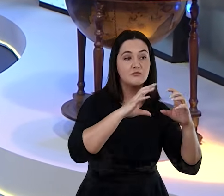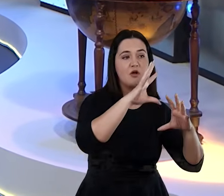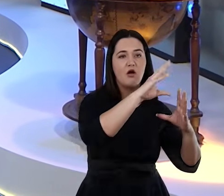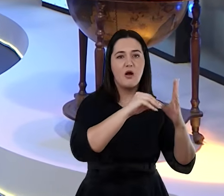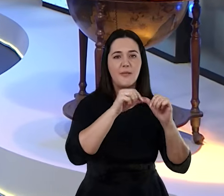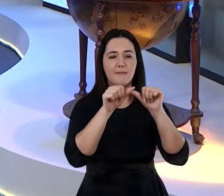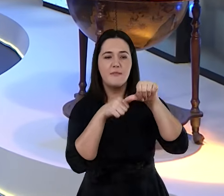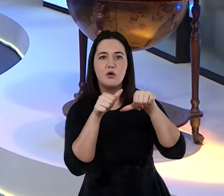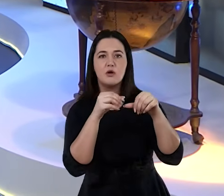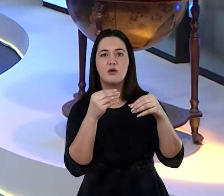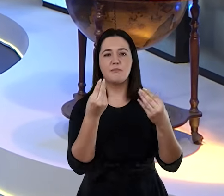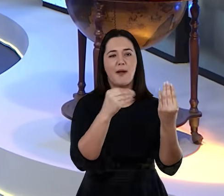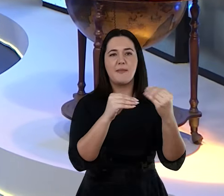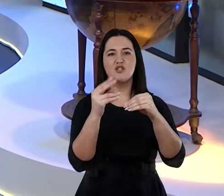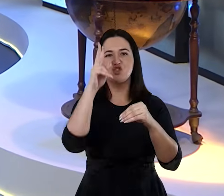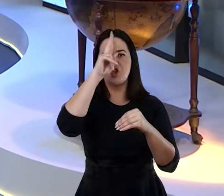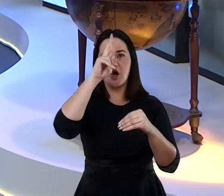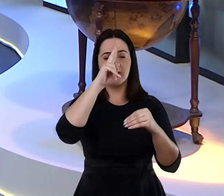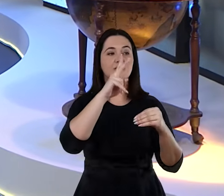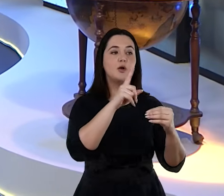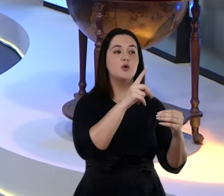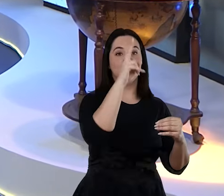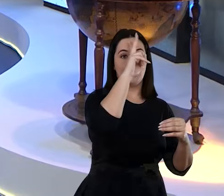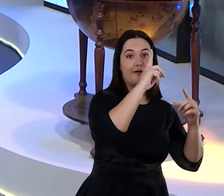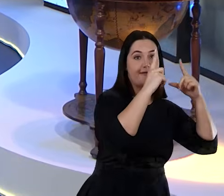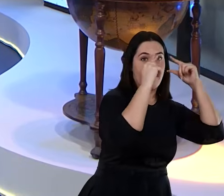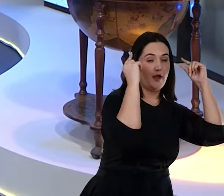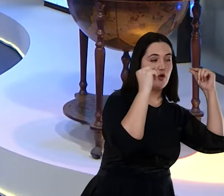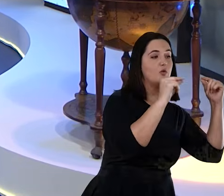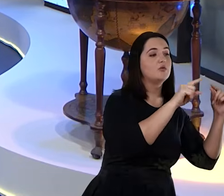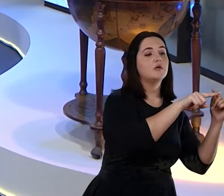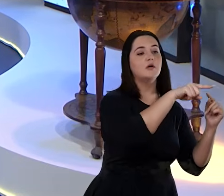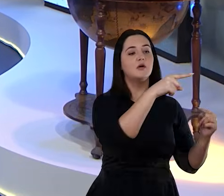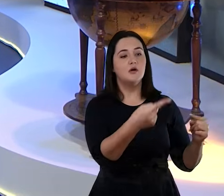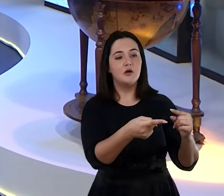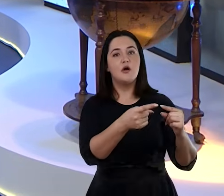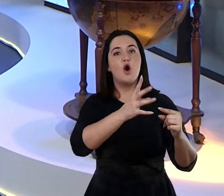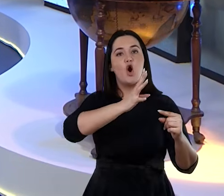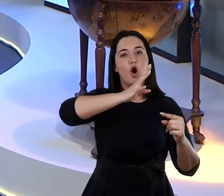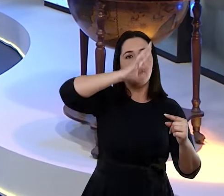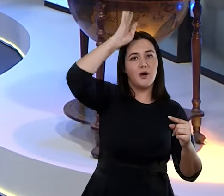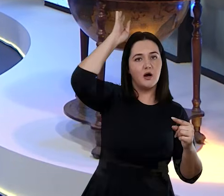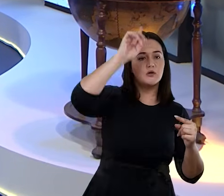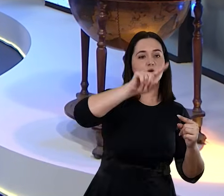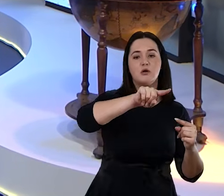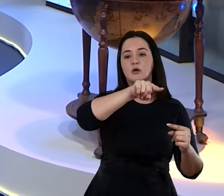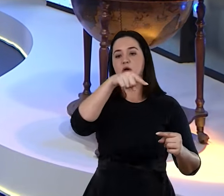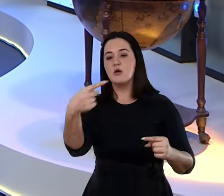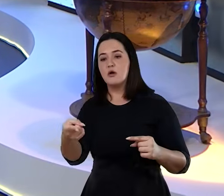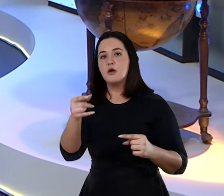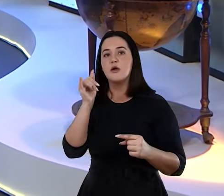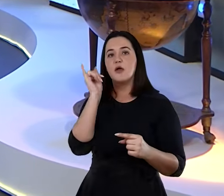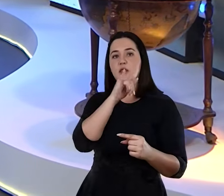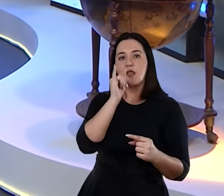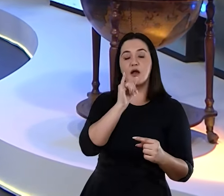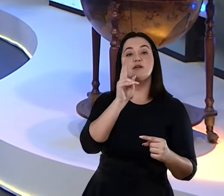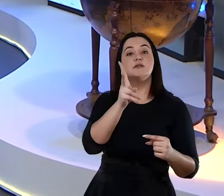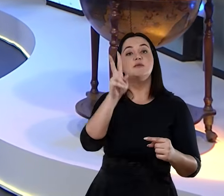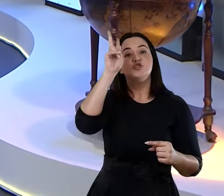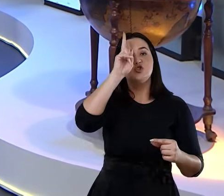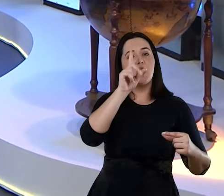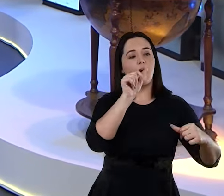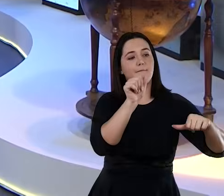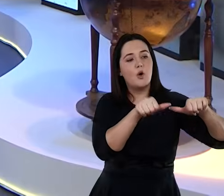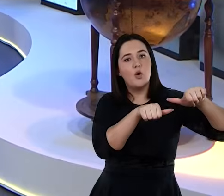seja, a história grega passou para os romanos numa versão latina, depois passou para a Itália e foi sendo modificada ao longo do